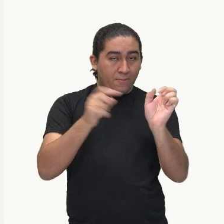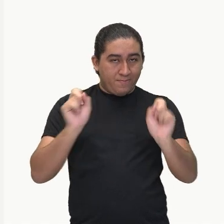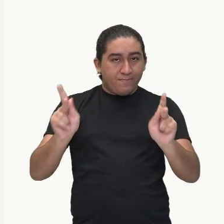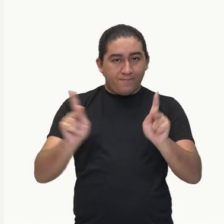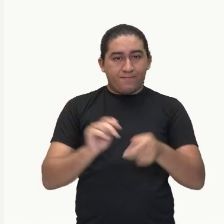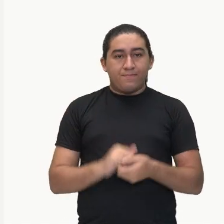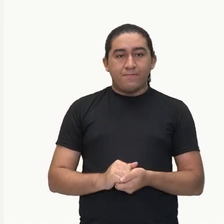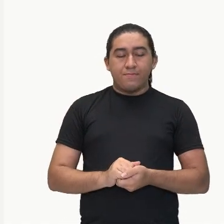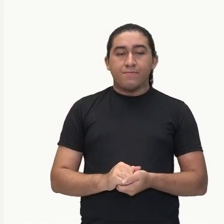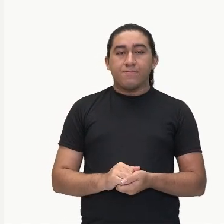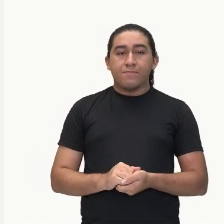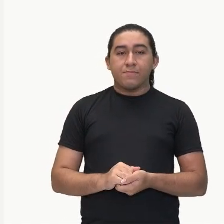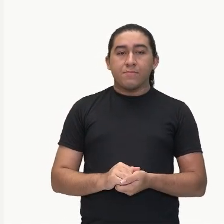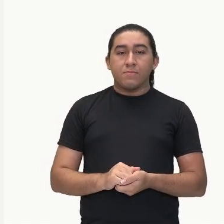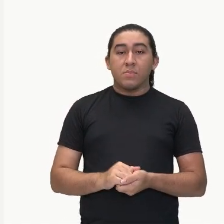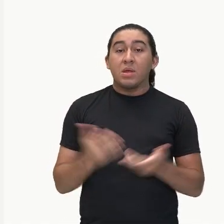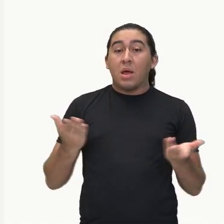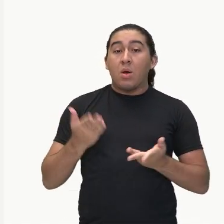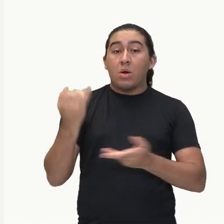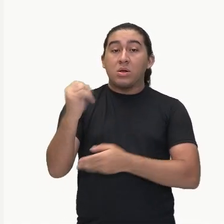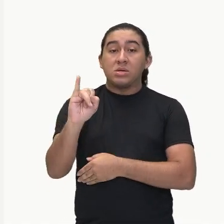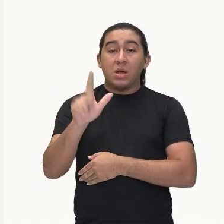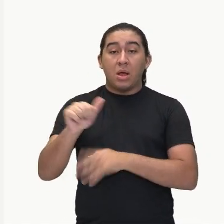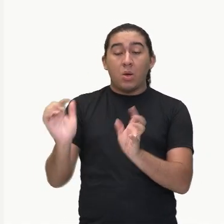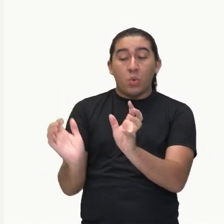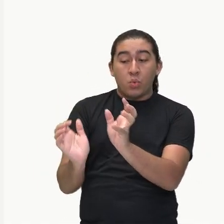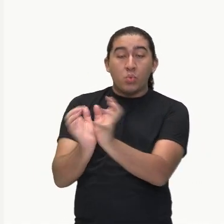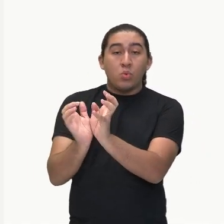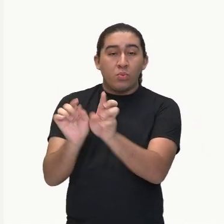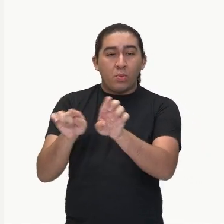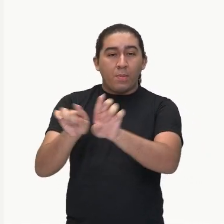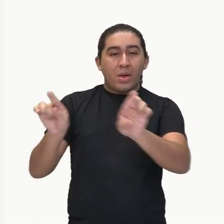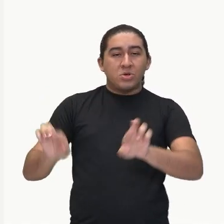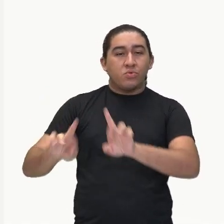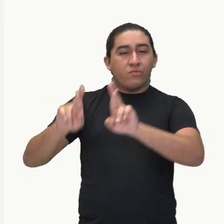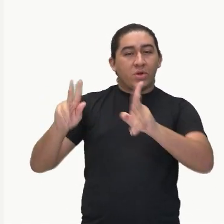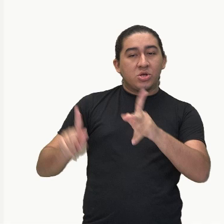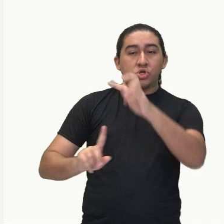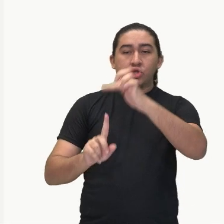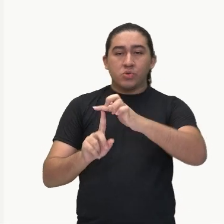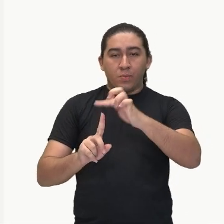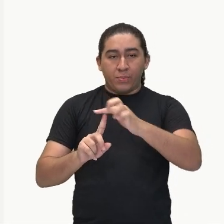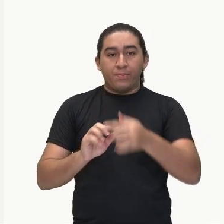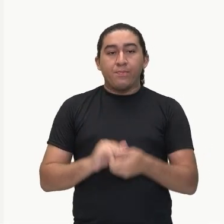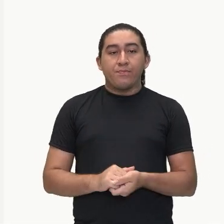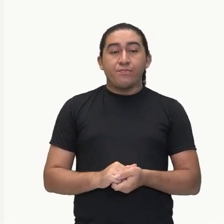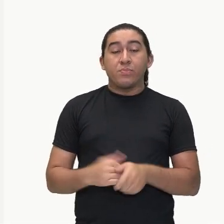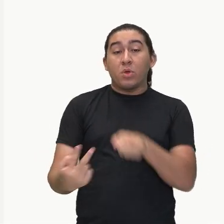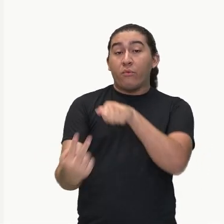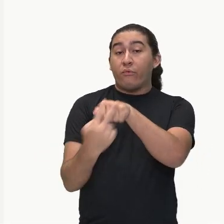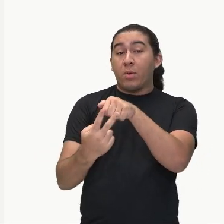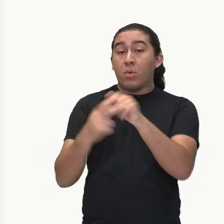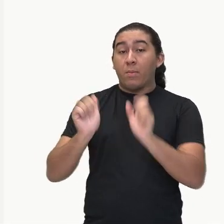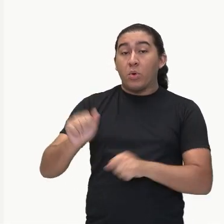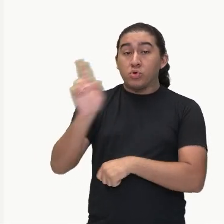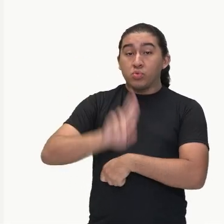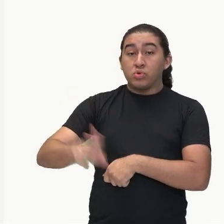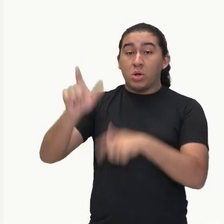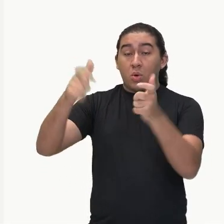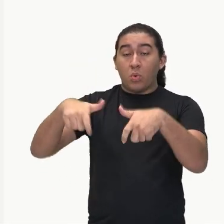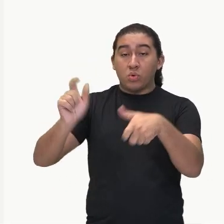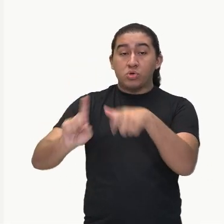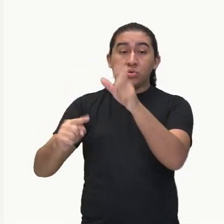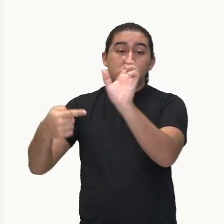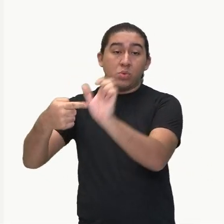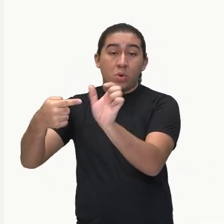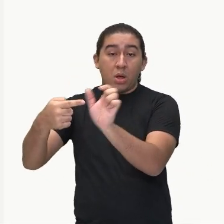ok? Concordância com coletivos partitivos. O verbo pode ser usado no singular ou no